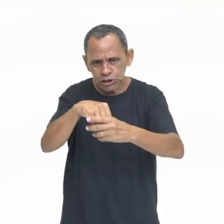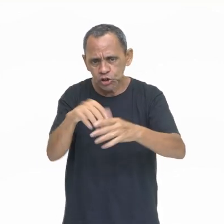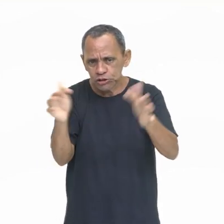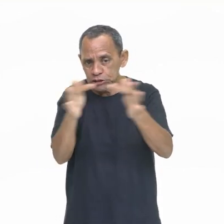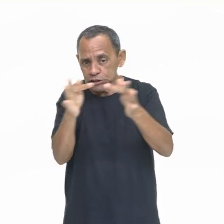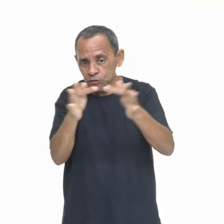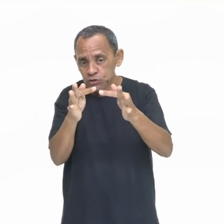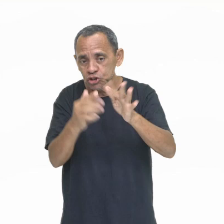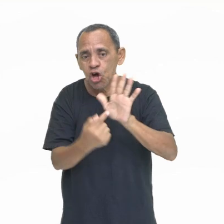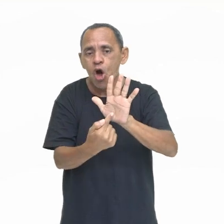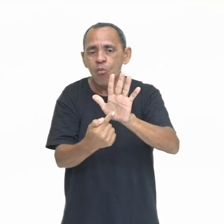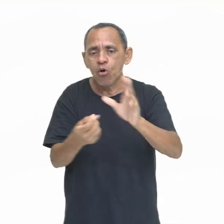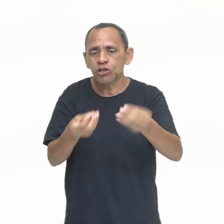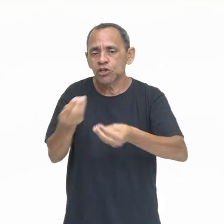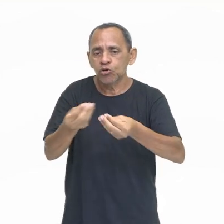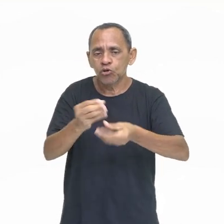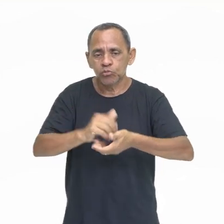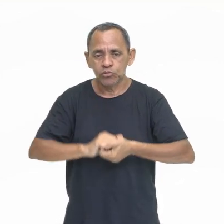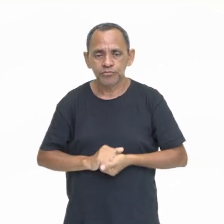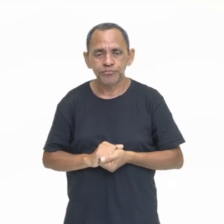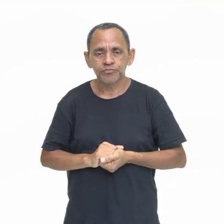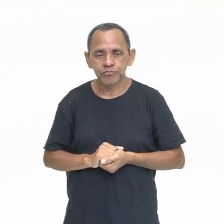as coordenadas do vértice será,